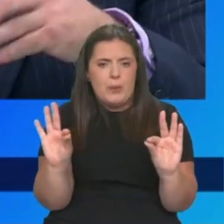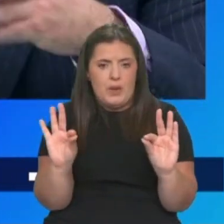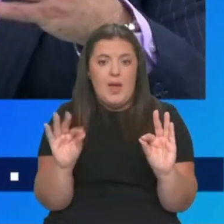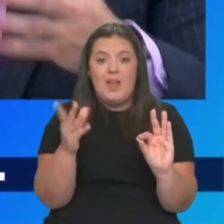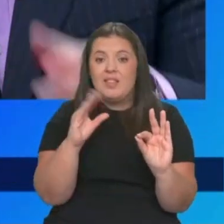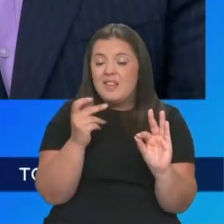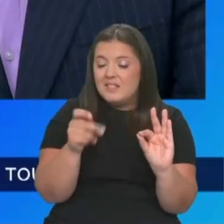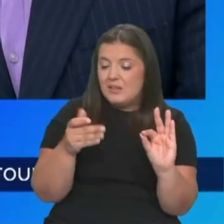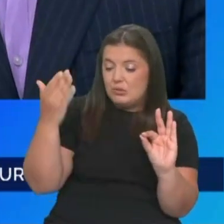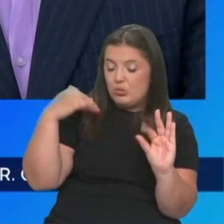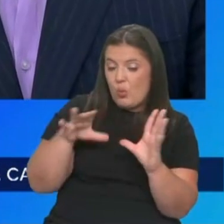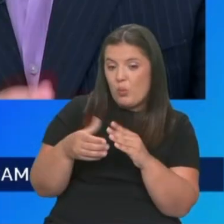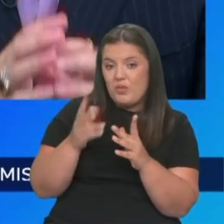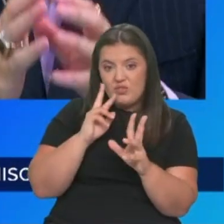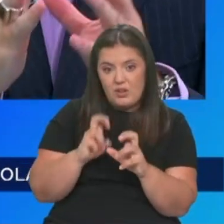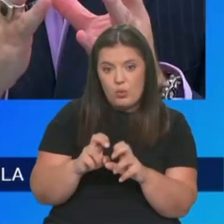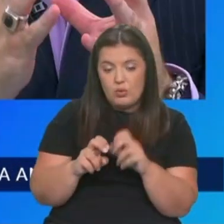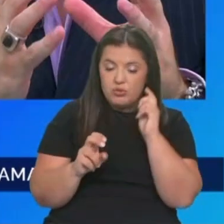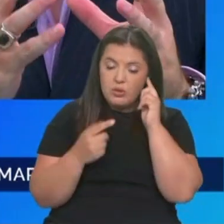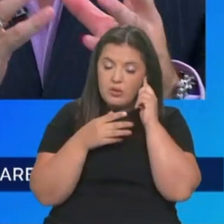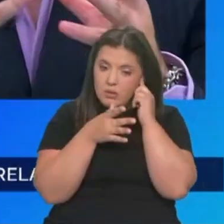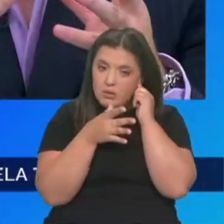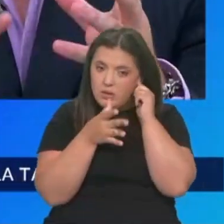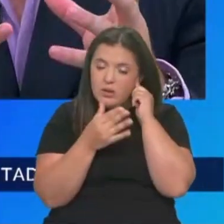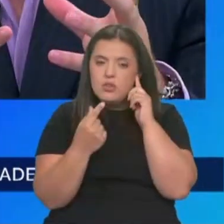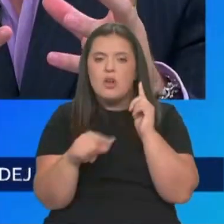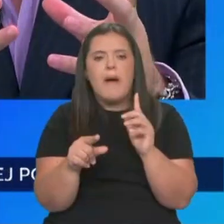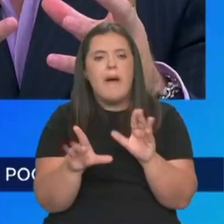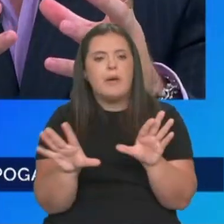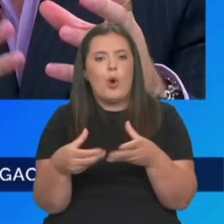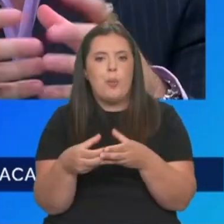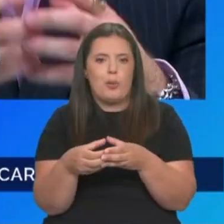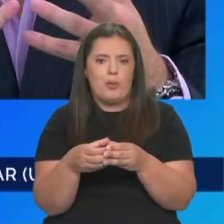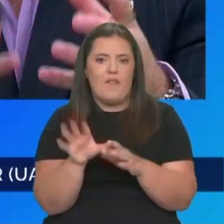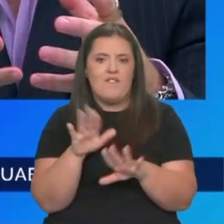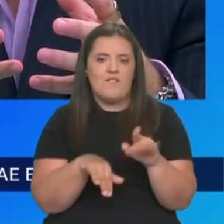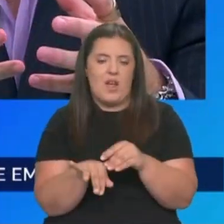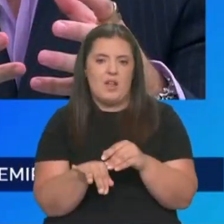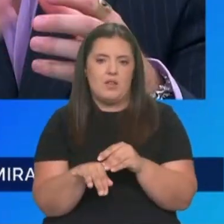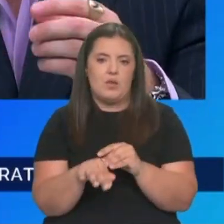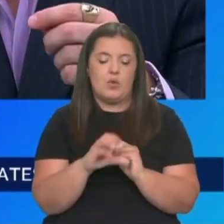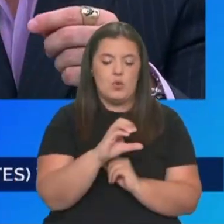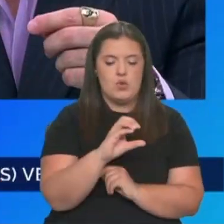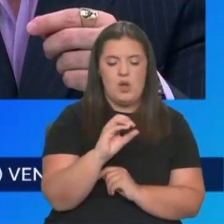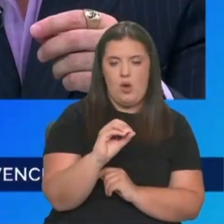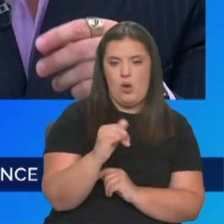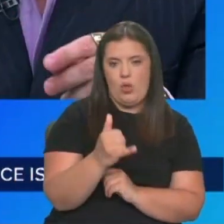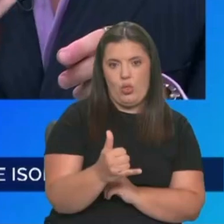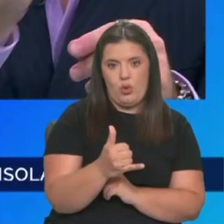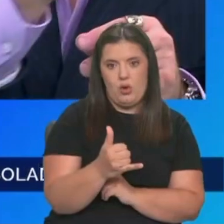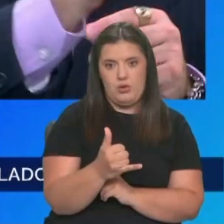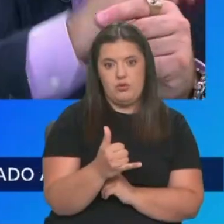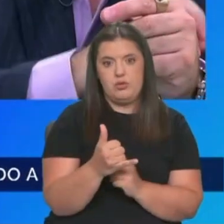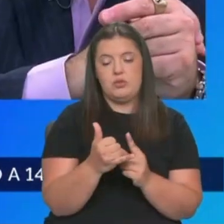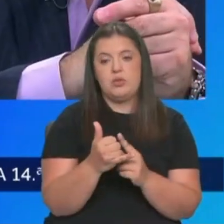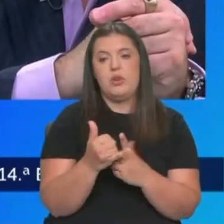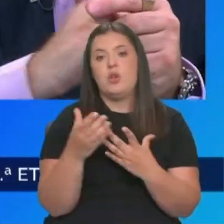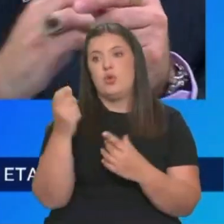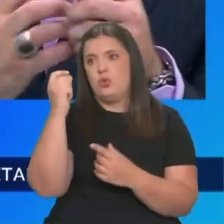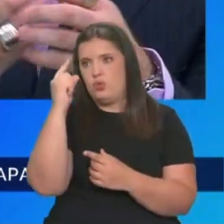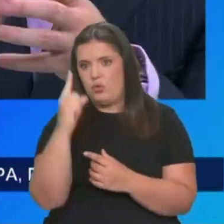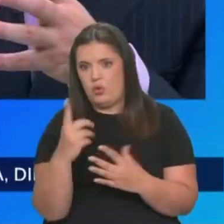10 anos que um grupo de investigadores diz que há aqui um complô feito entre o dióxido de carbono da atmosfera e o